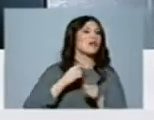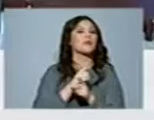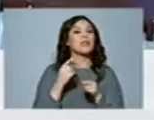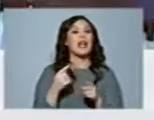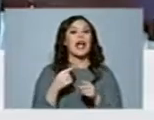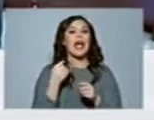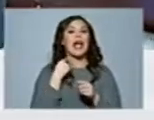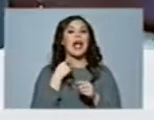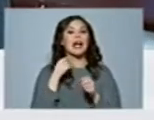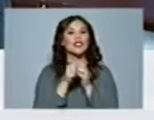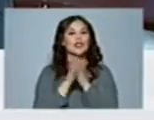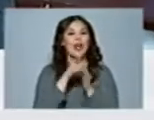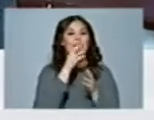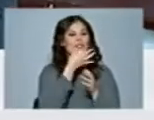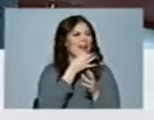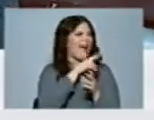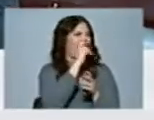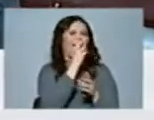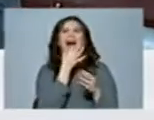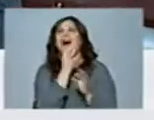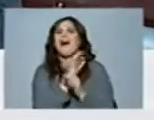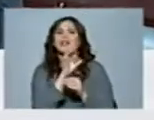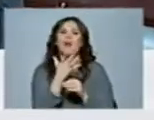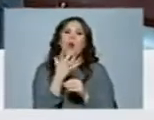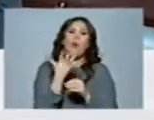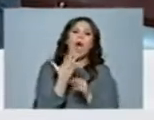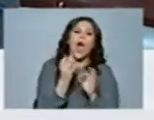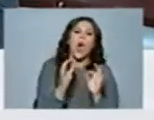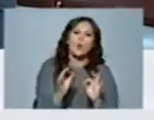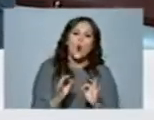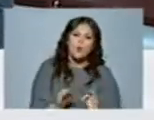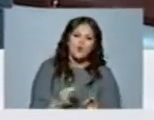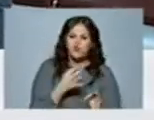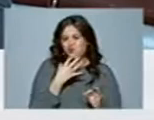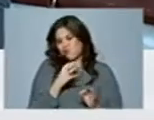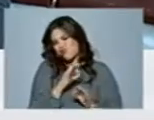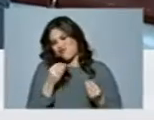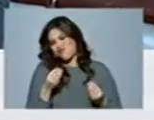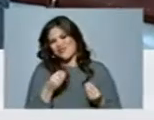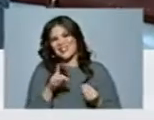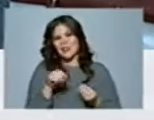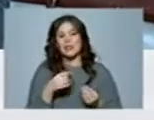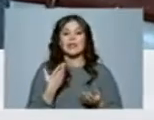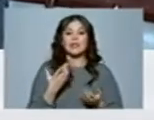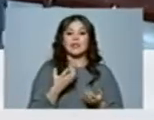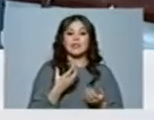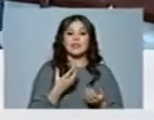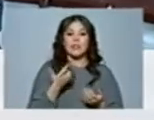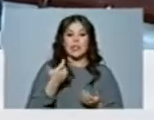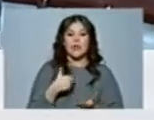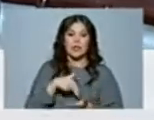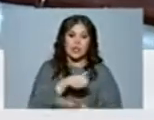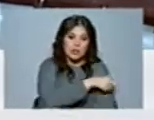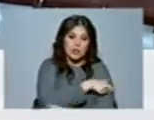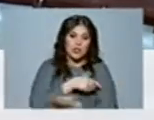tacho, já está cheirinho. E quando sai? Quando sai também? Pronto, muito bem. Olha, nós estamos aqui, então, estou cá pela escola, estou aqui a